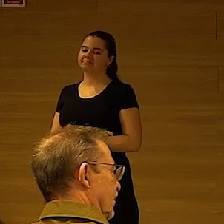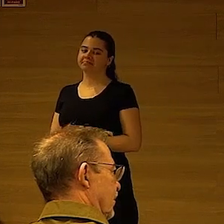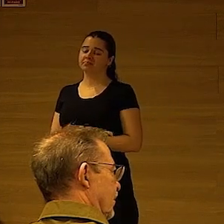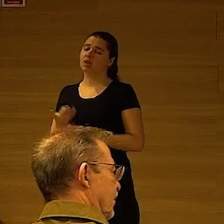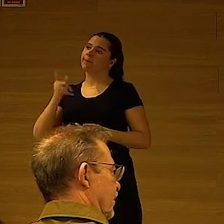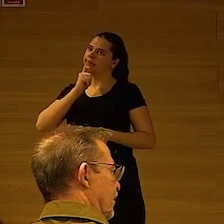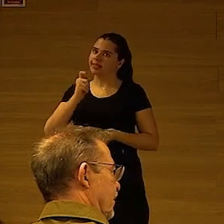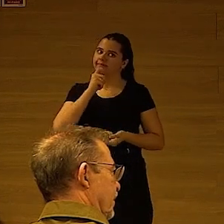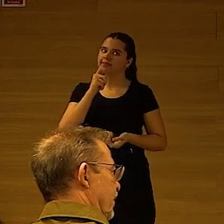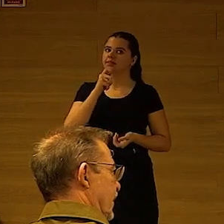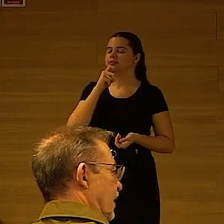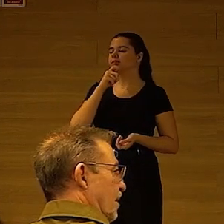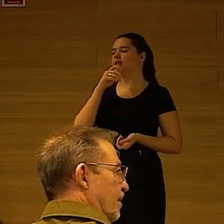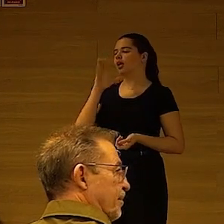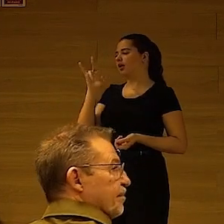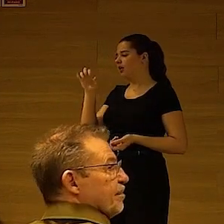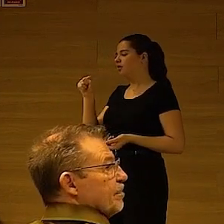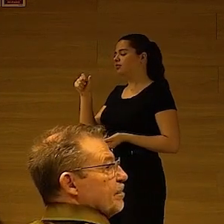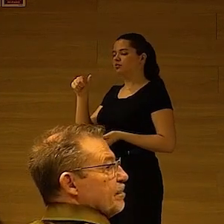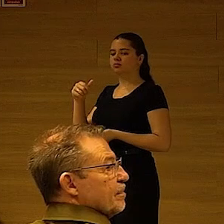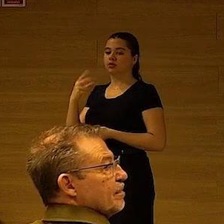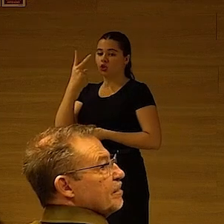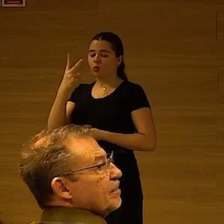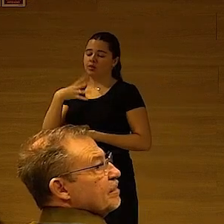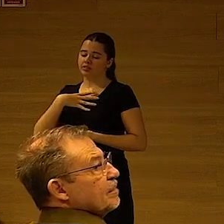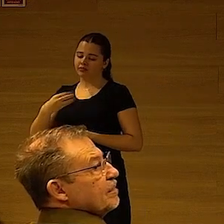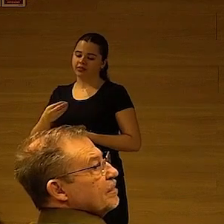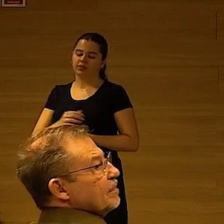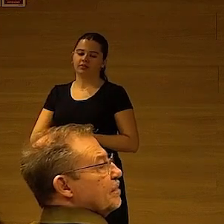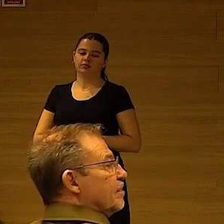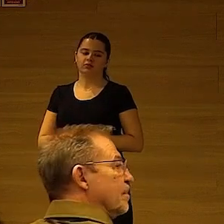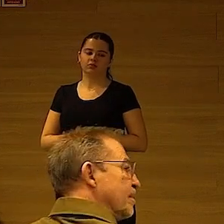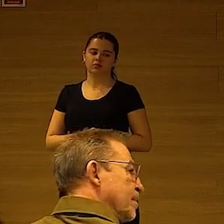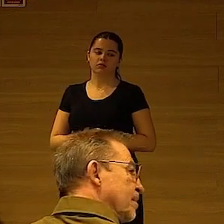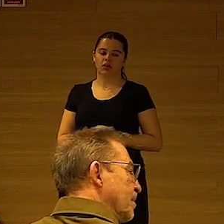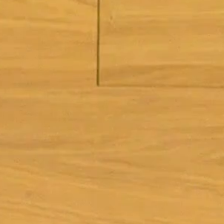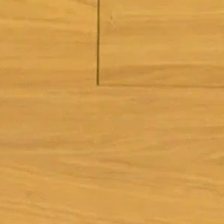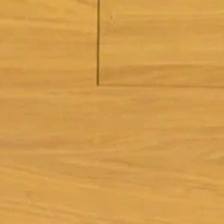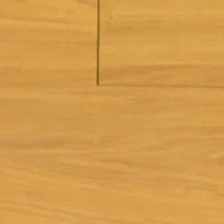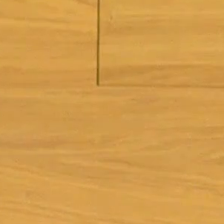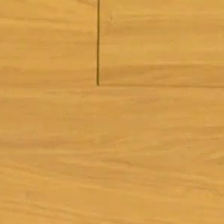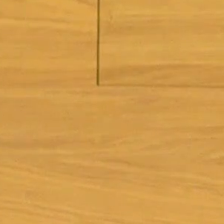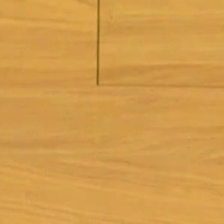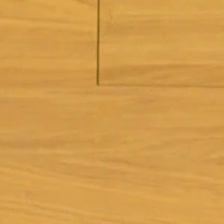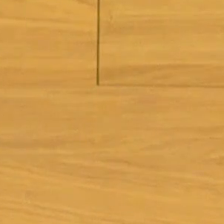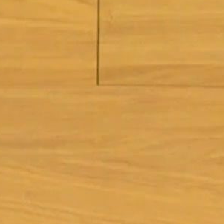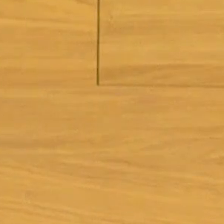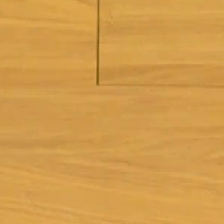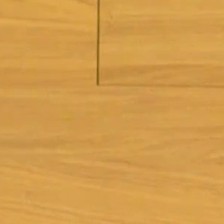Numa entrevista, Cris, tinha atrás de você 2 pilhas de livro. Eu dei zoom para tentar descobrir que livros eram